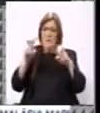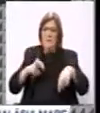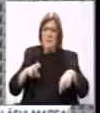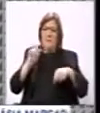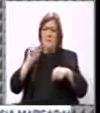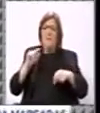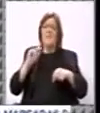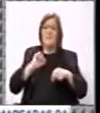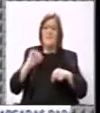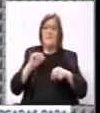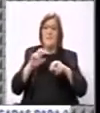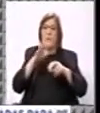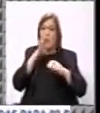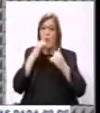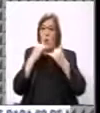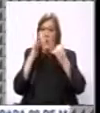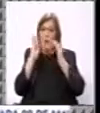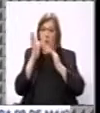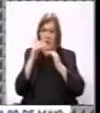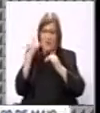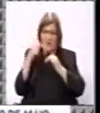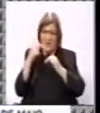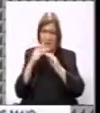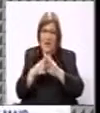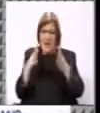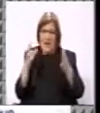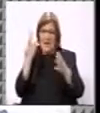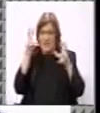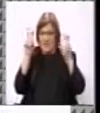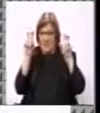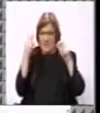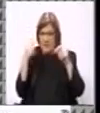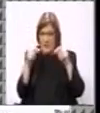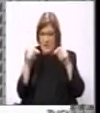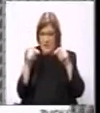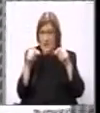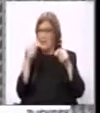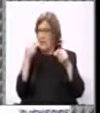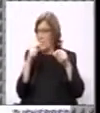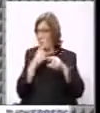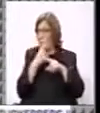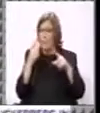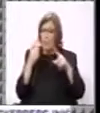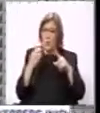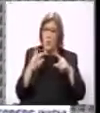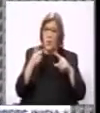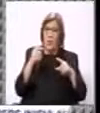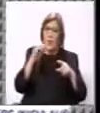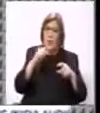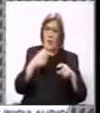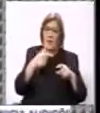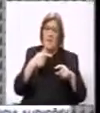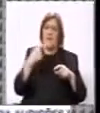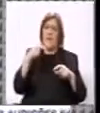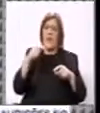conferências próprio gestando alargaram bastante porque tem três áreas temáticas temos a também porque oeste lado neste momento faz parte de um